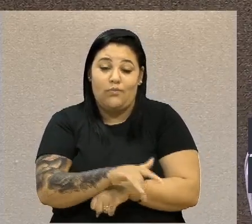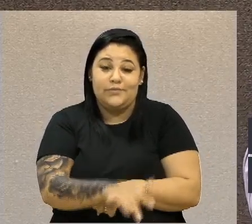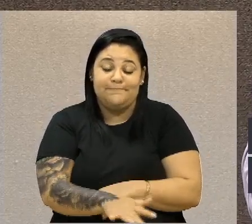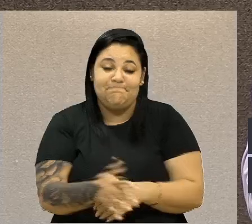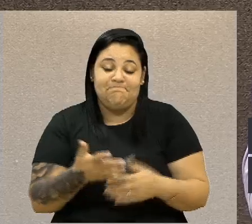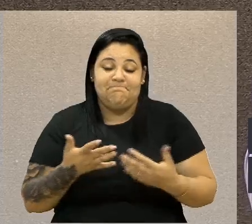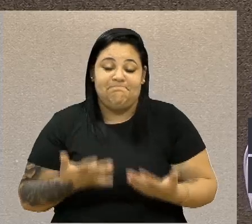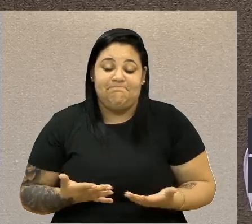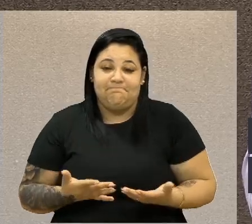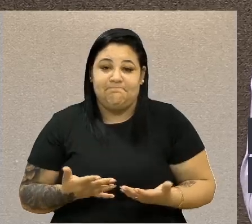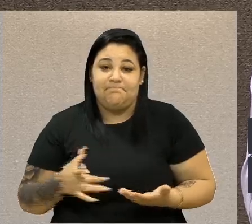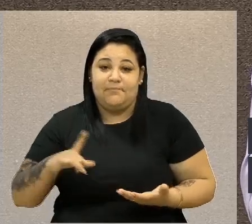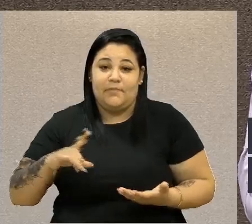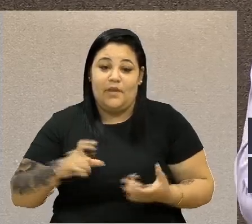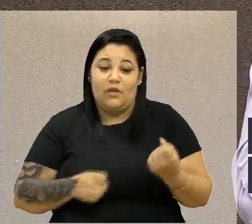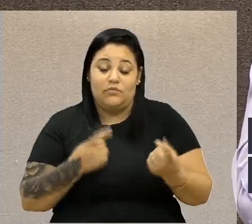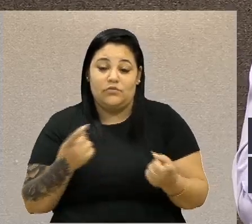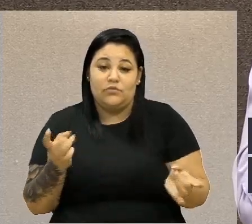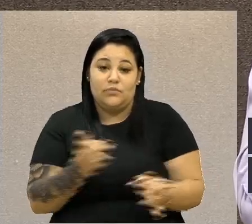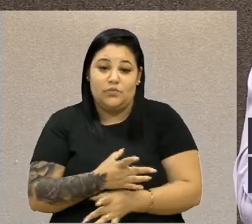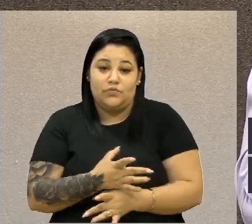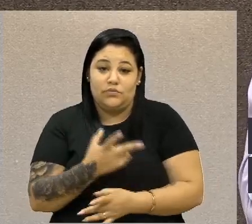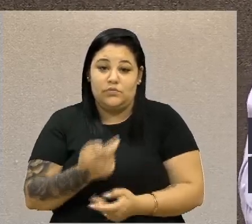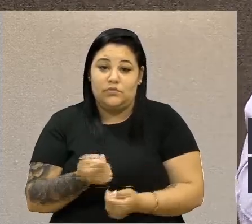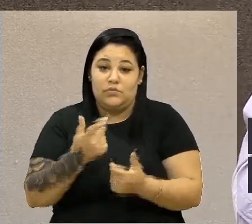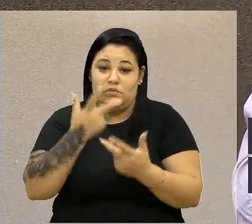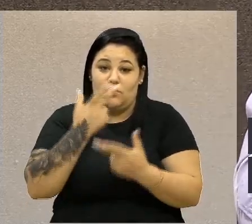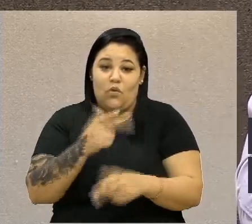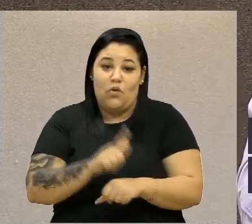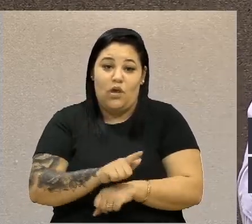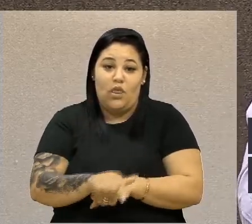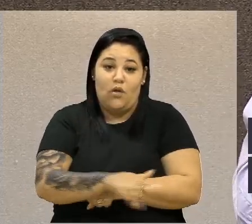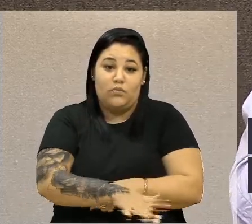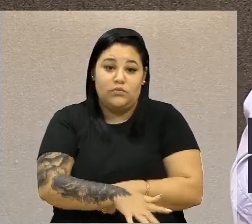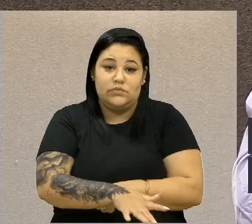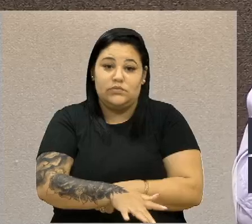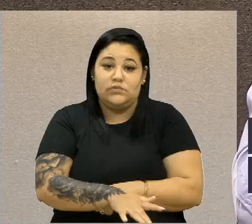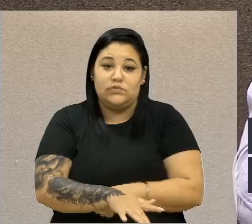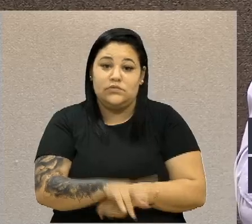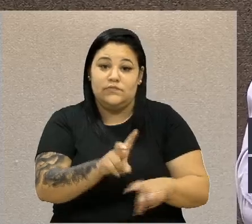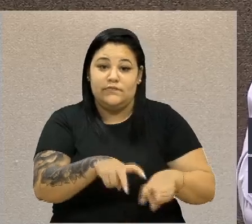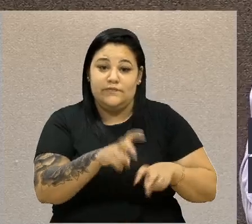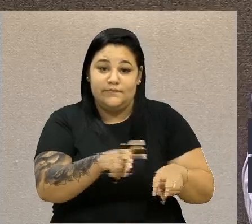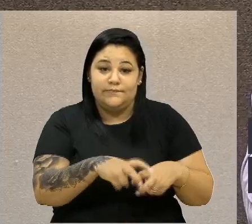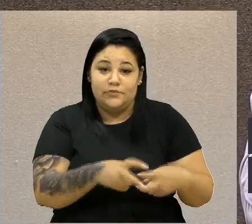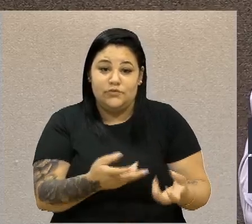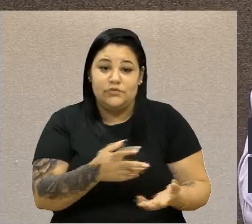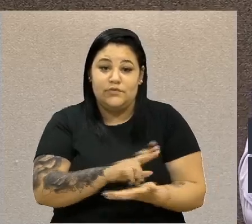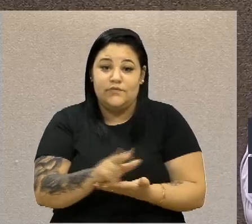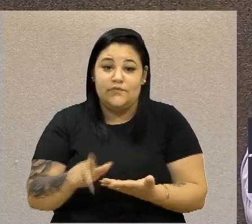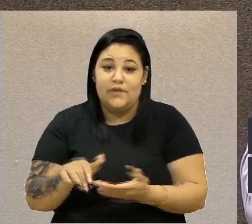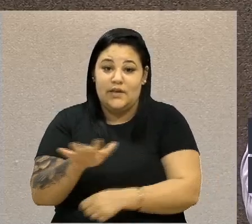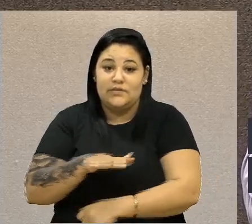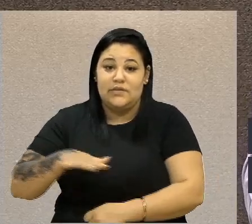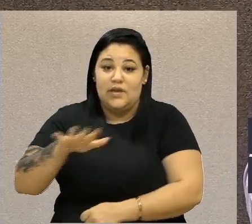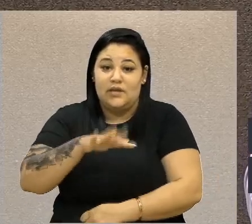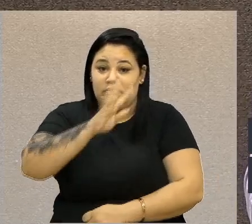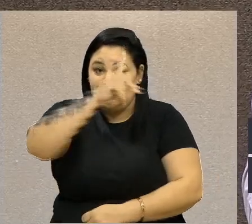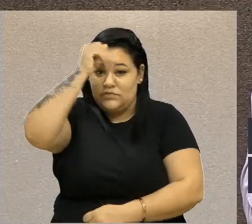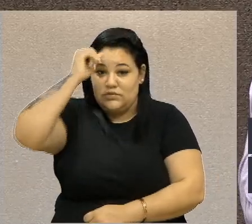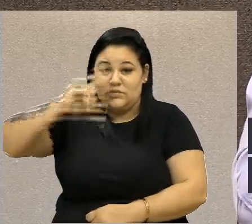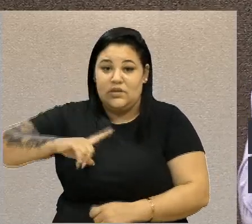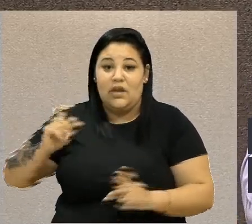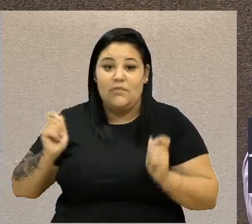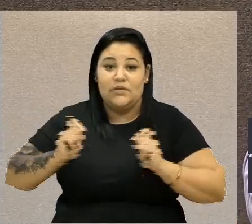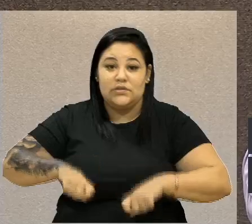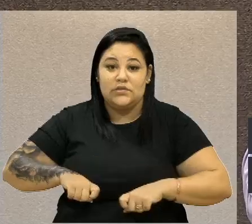saia alguma coisa muito similar em Galópolis, como no interior, em Fazenda Souza, em várias áreas do município que tem potencial